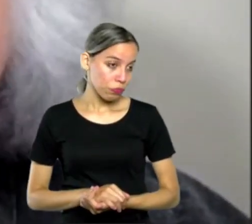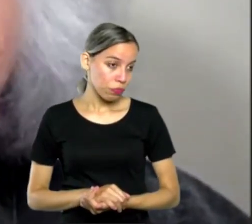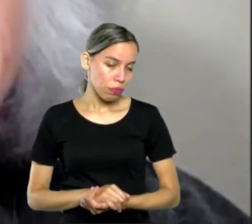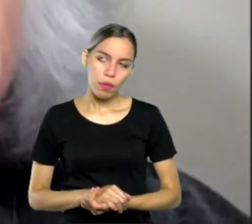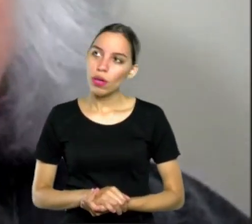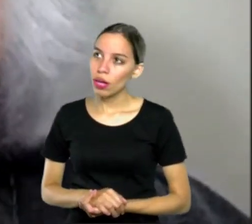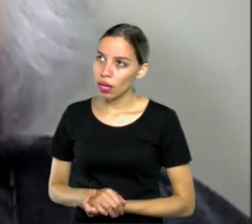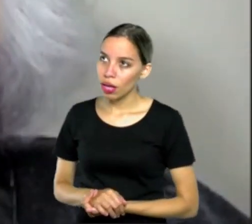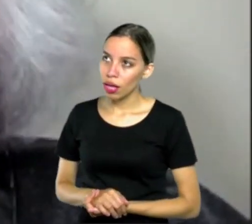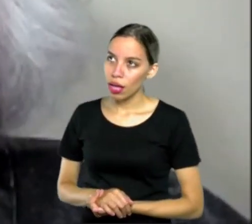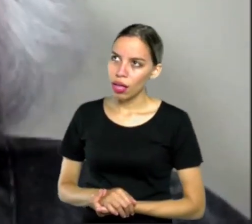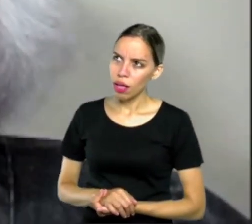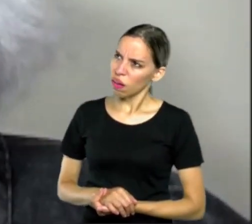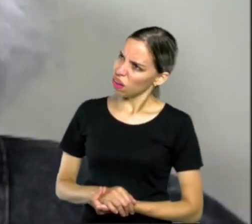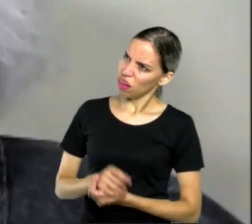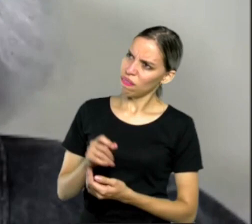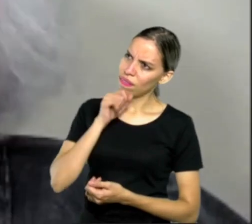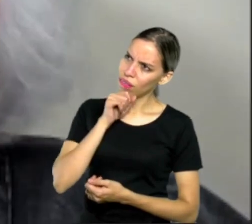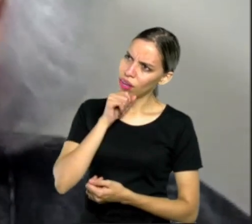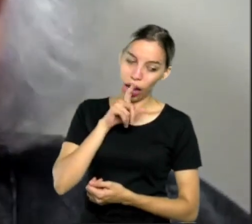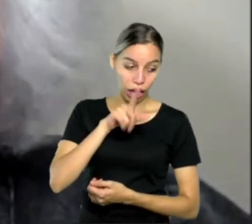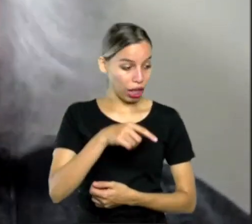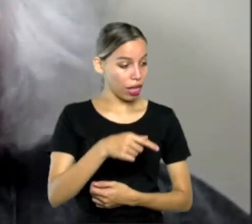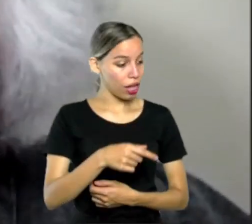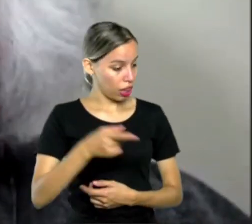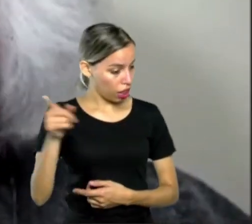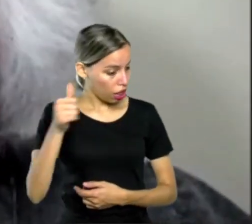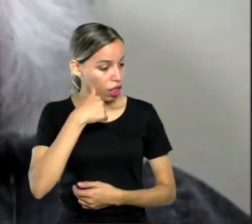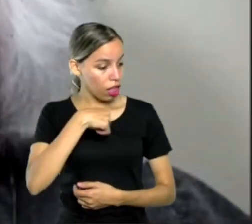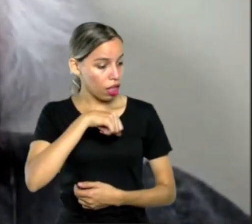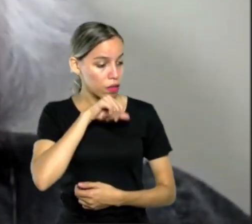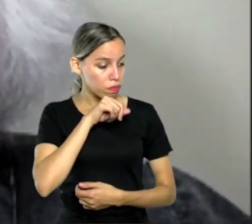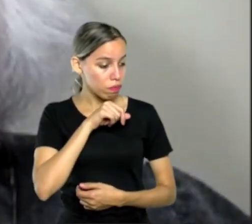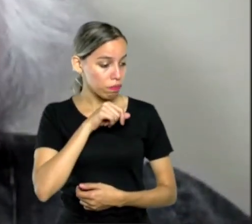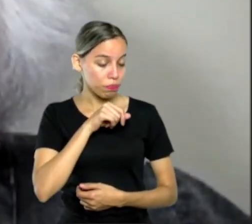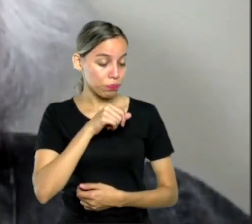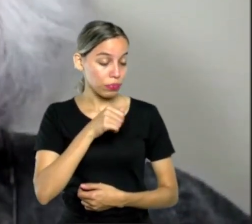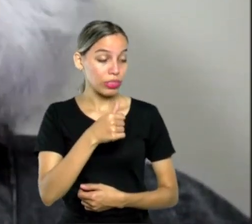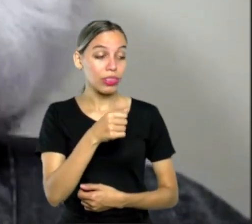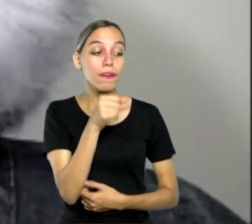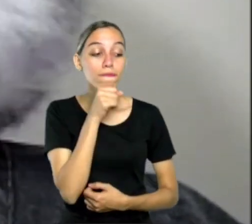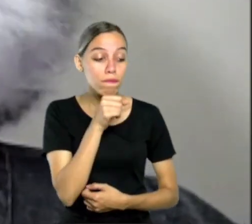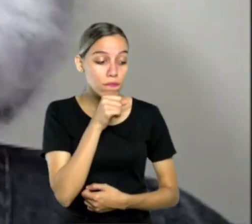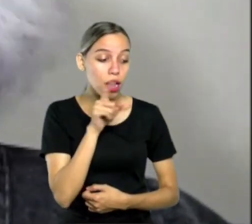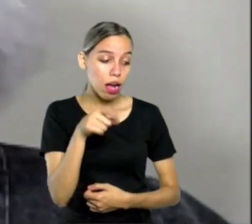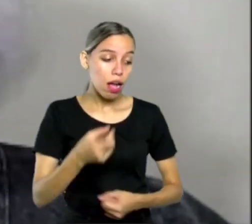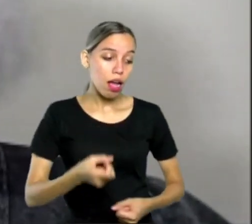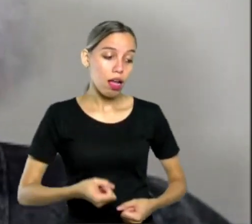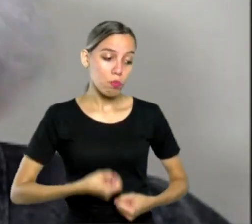faz livros e tal. Você vai ser veterinário igual o papai? Ela falou: